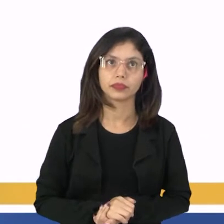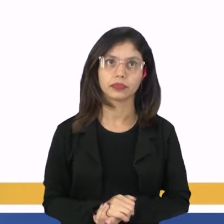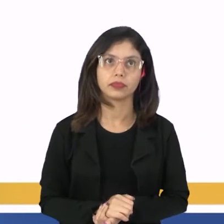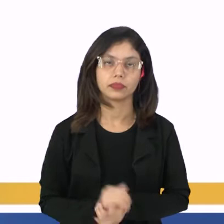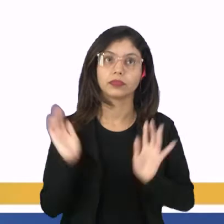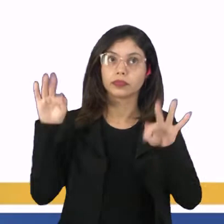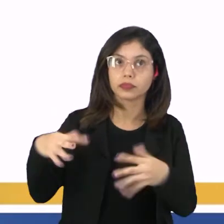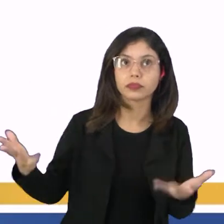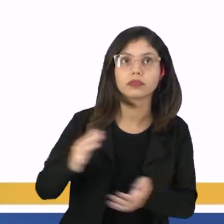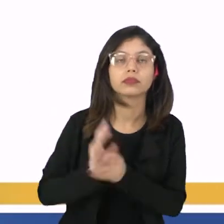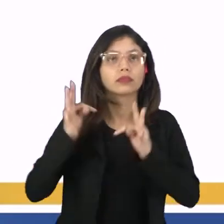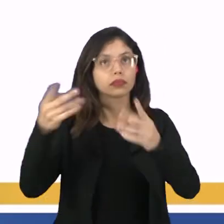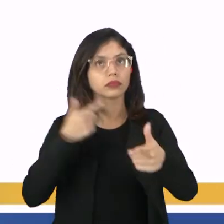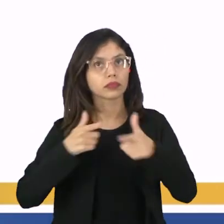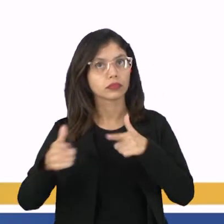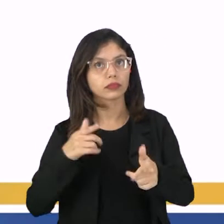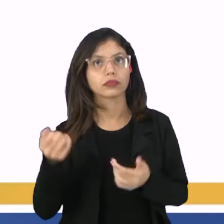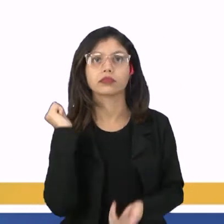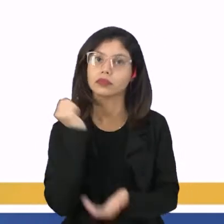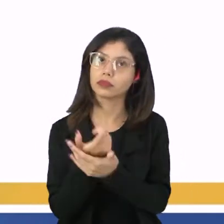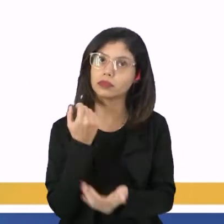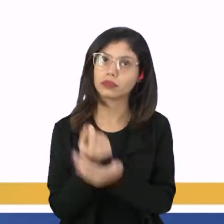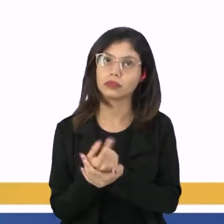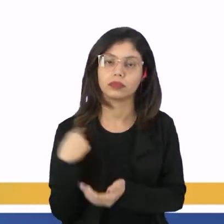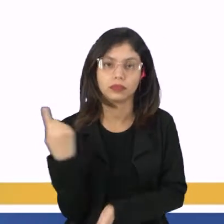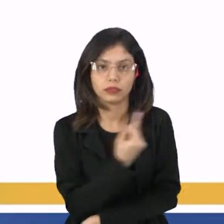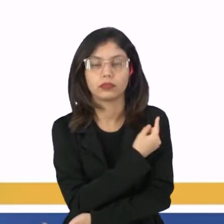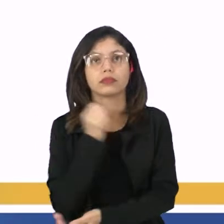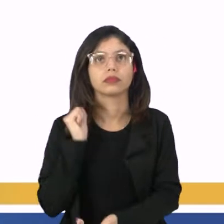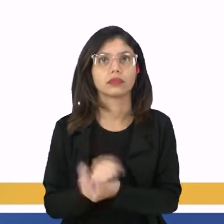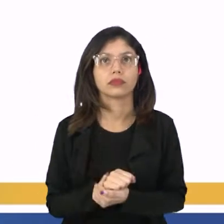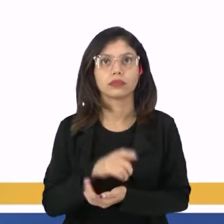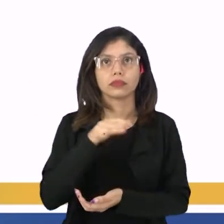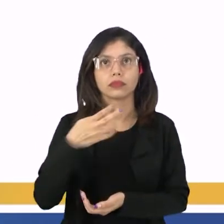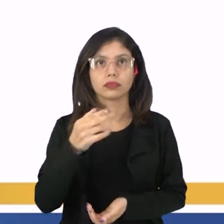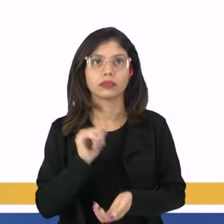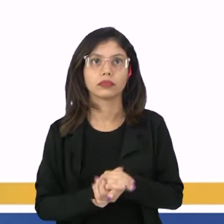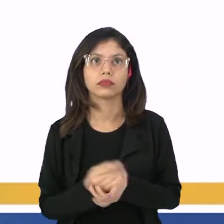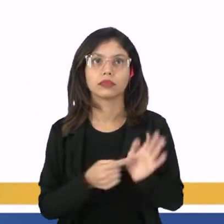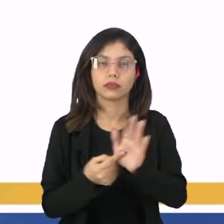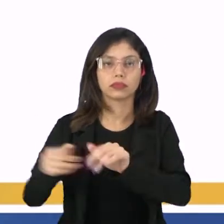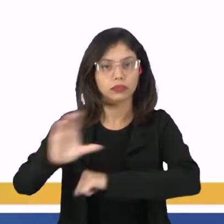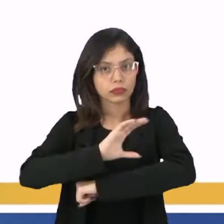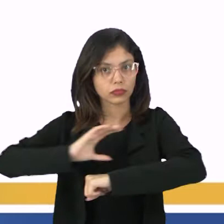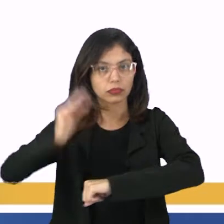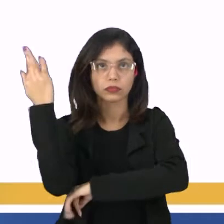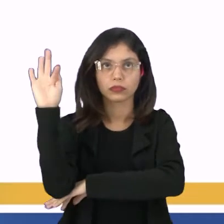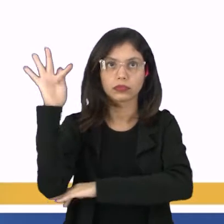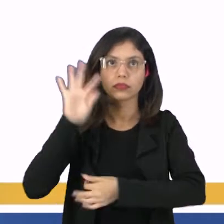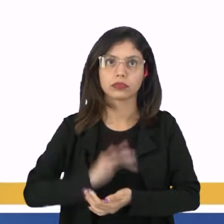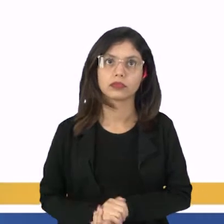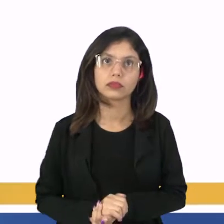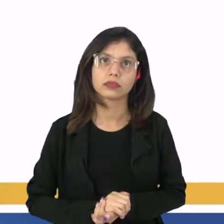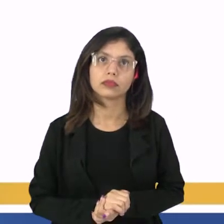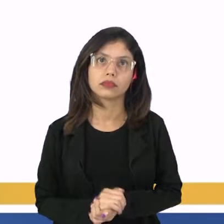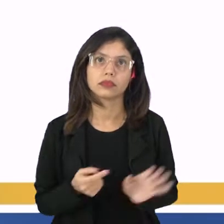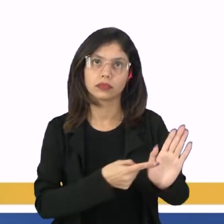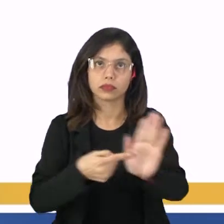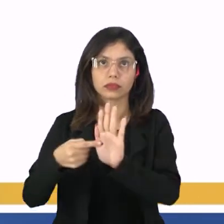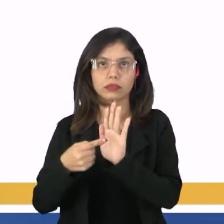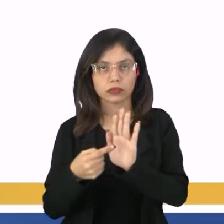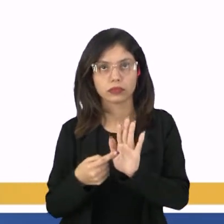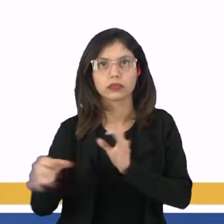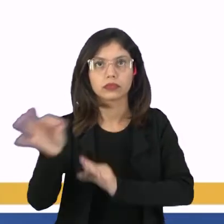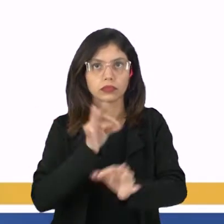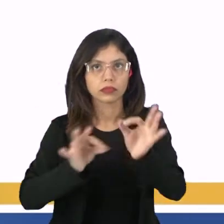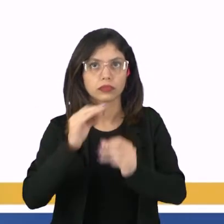organizada. Afinal, todos nós trabalhamos, pagamos nossos impostos, previstos na Constituição Federal e